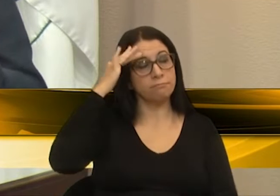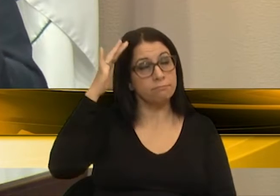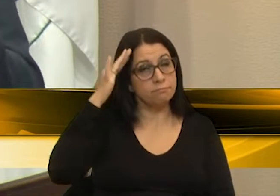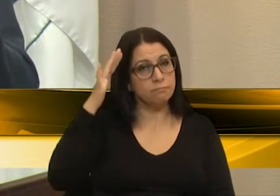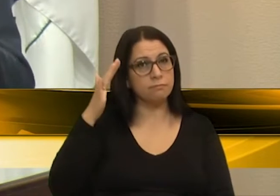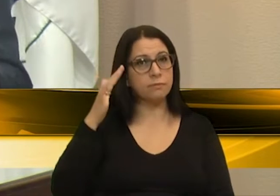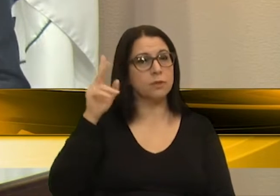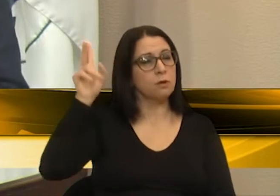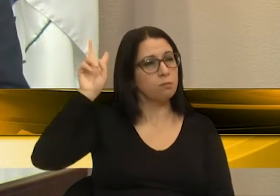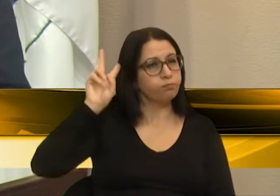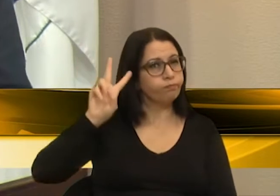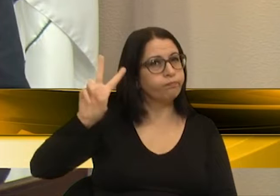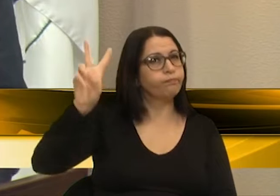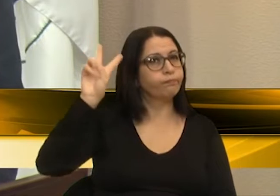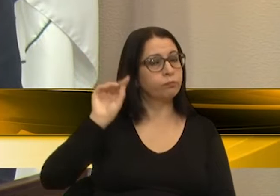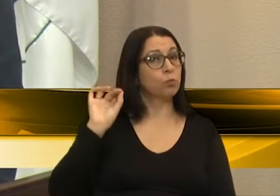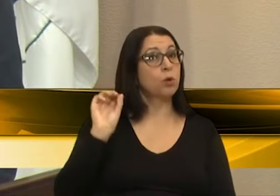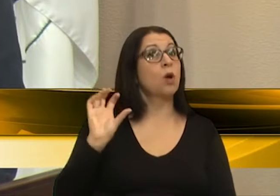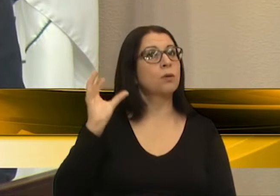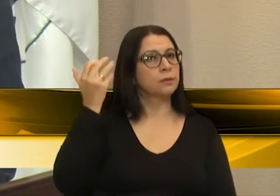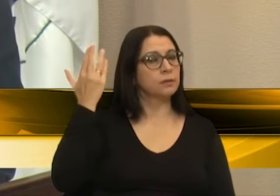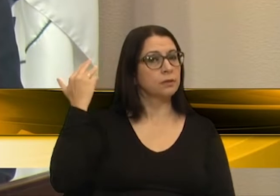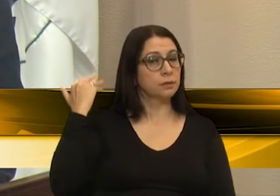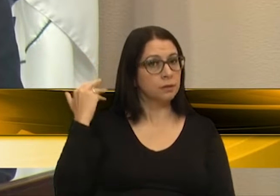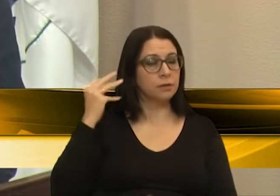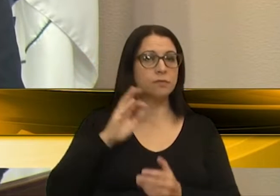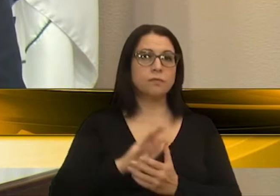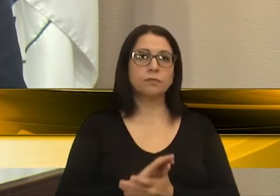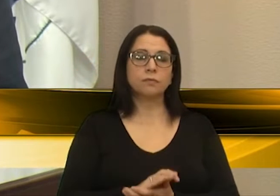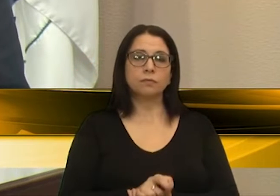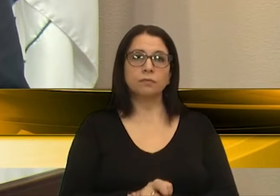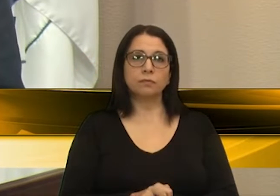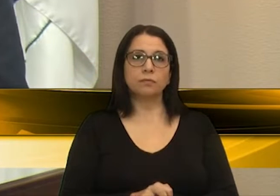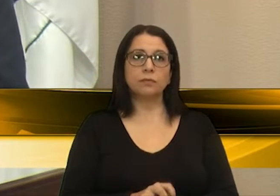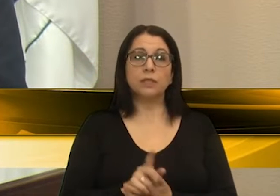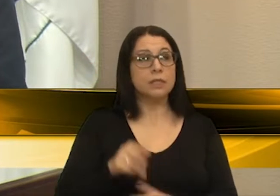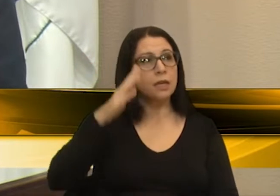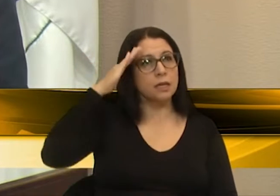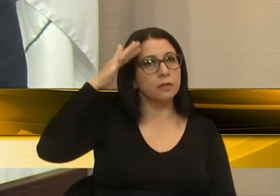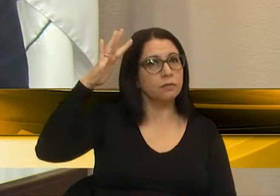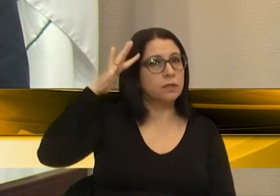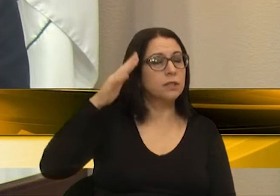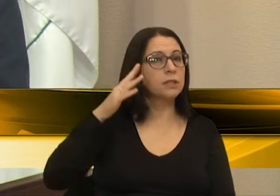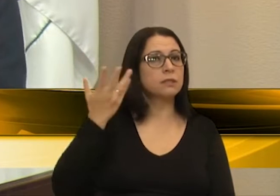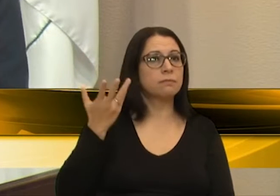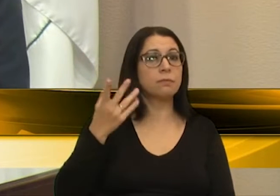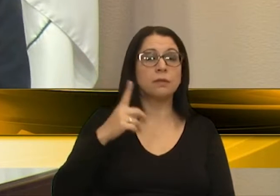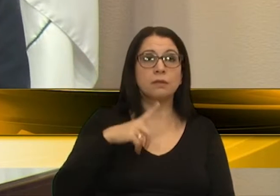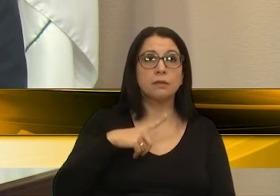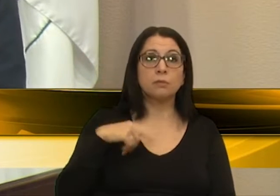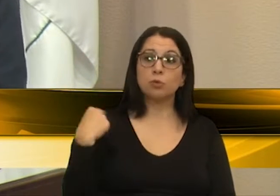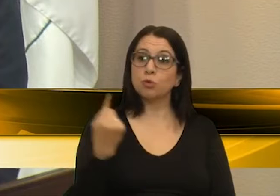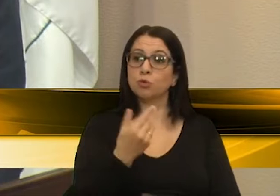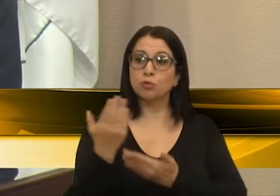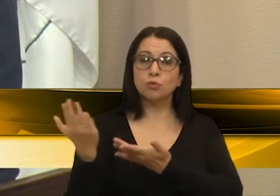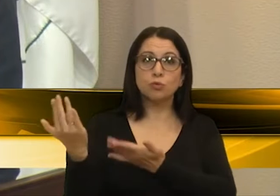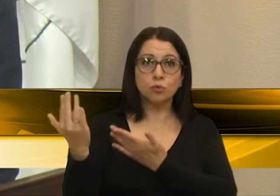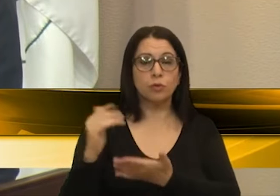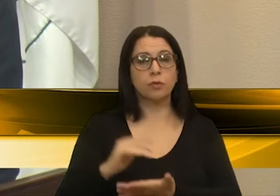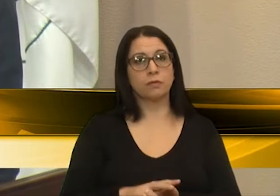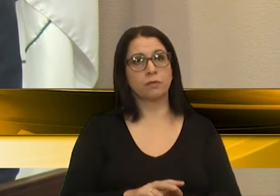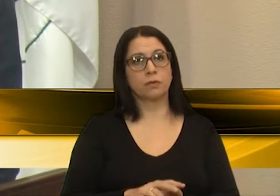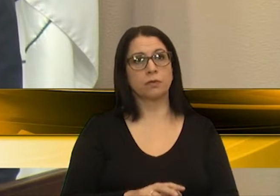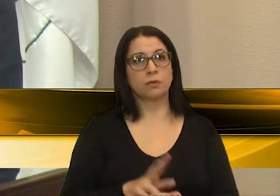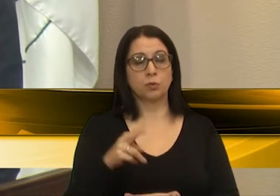reflexão, de recordação desses acontecimentos, e essa reflexão se dá pelos jovens, pela juventude.